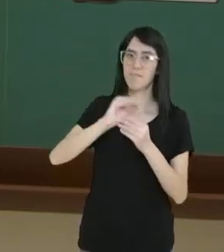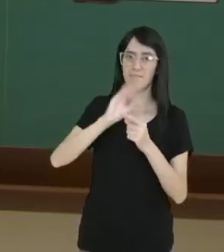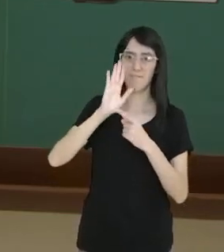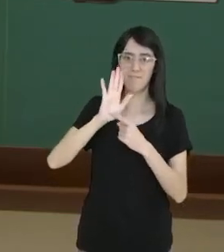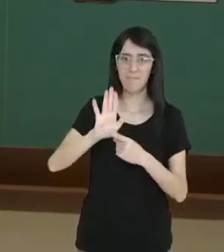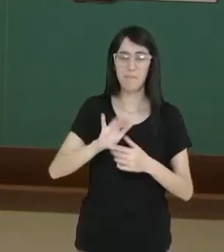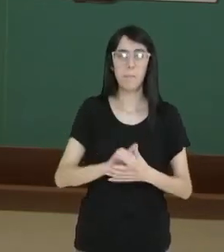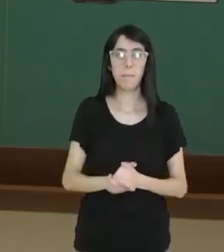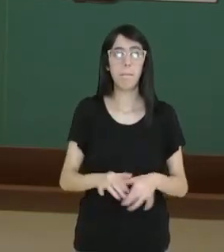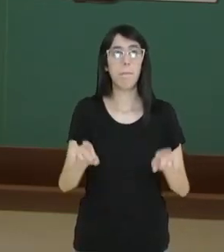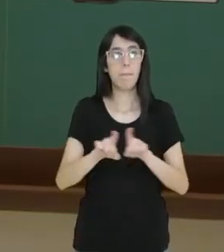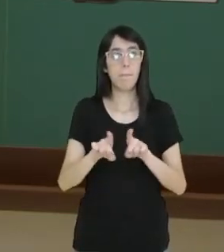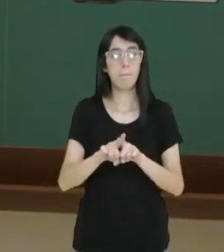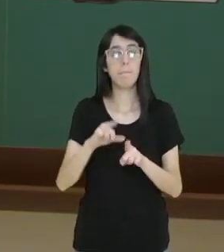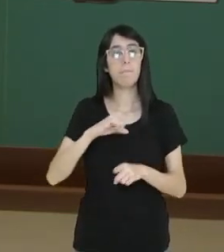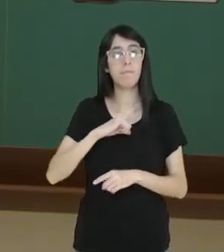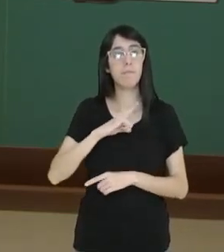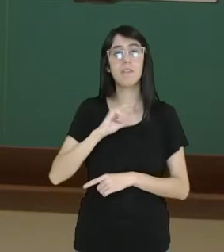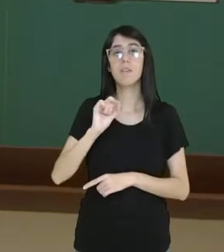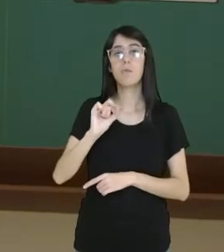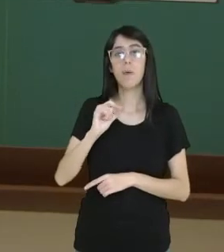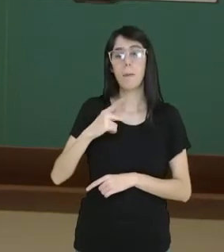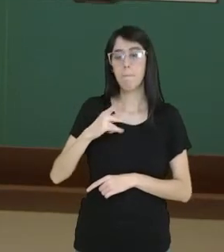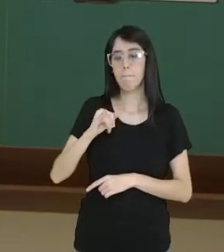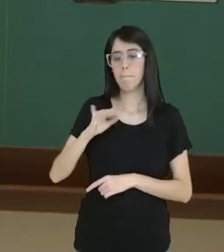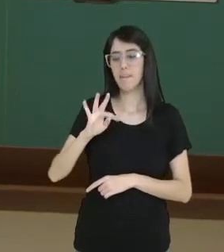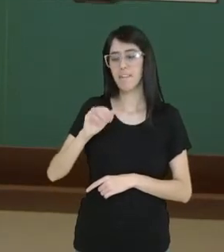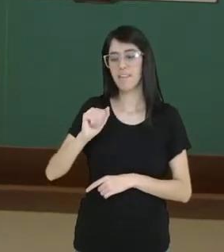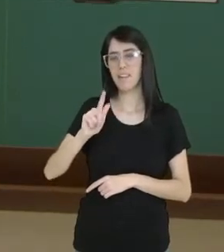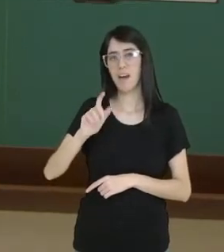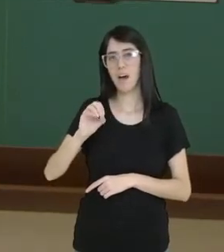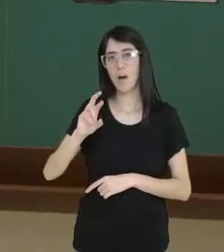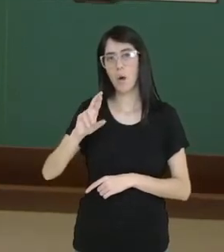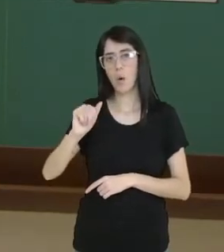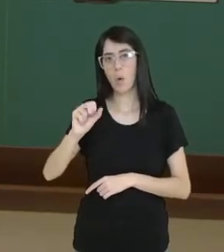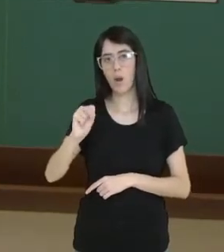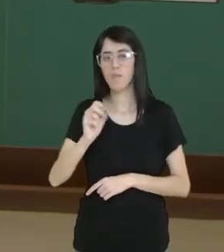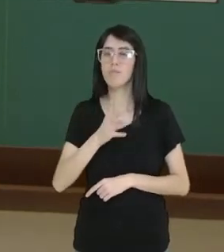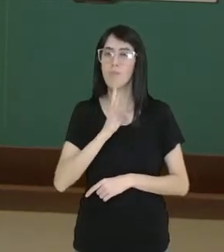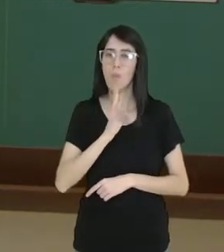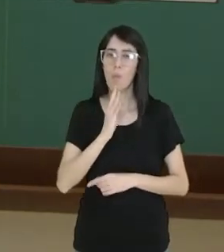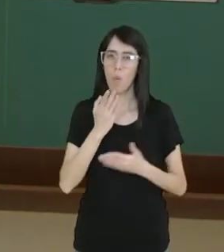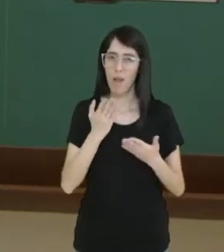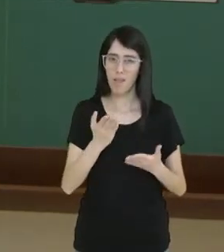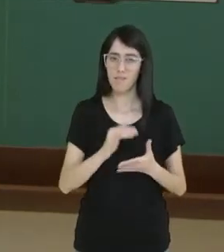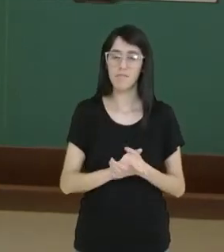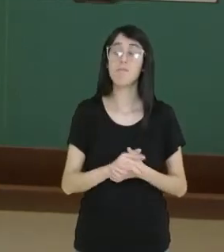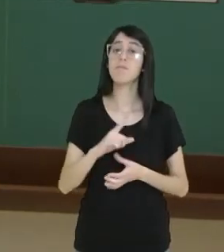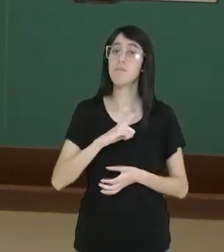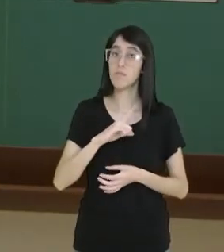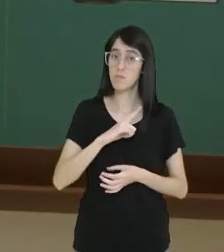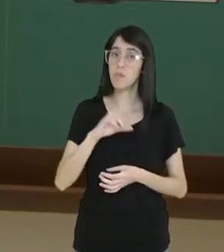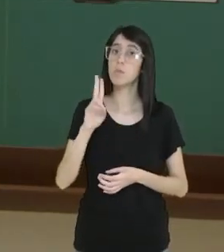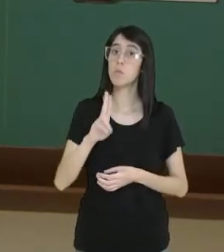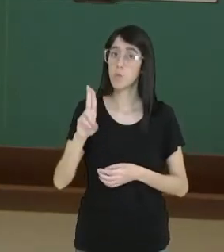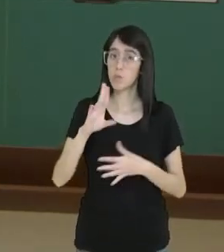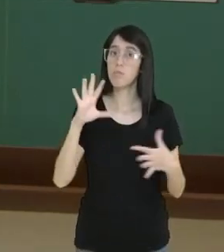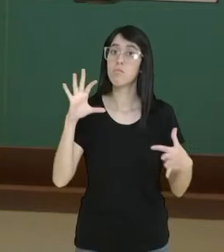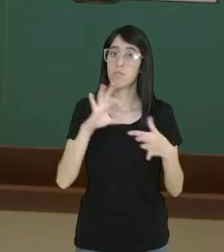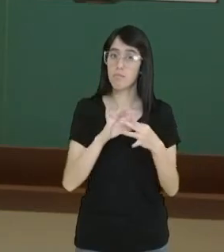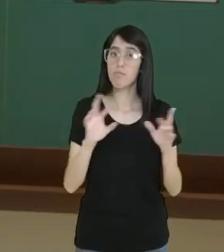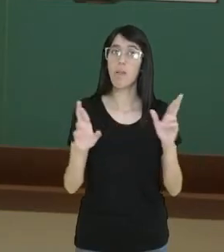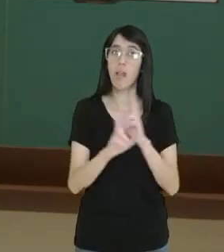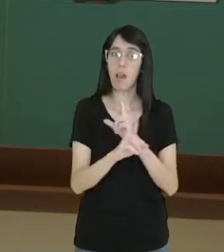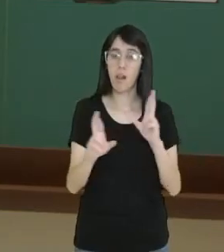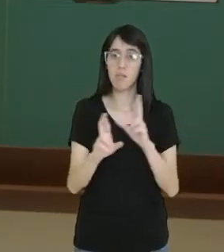E daí temos também o teorema de Pitágoras que relaciona os lados. Então, sim, é uma relação métrica dentro